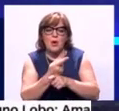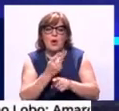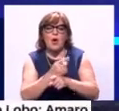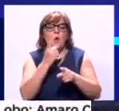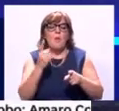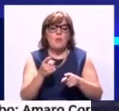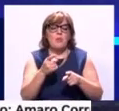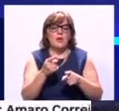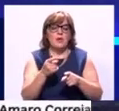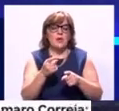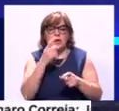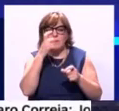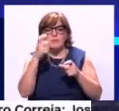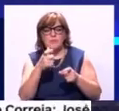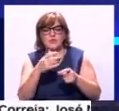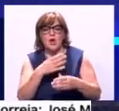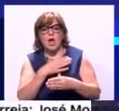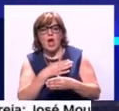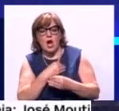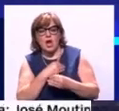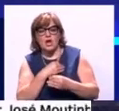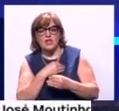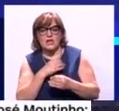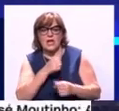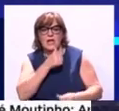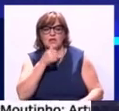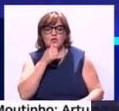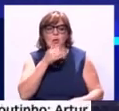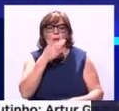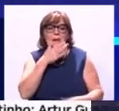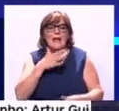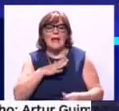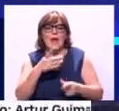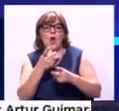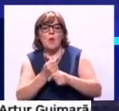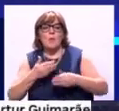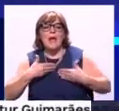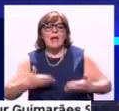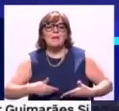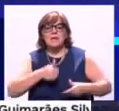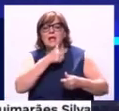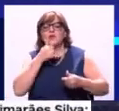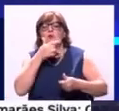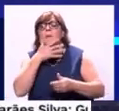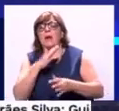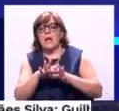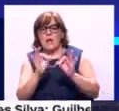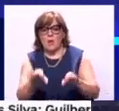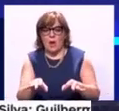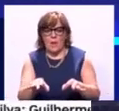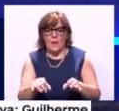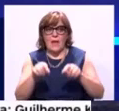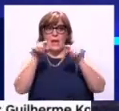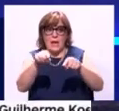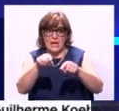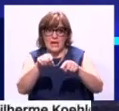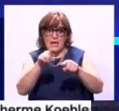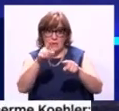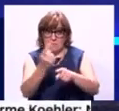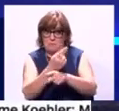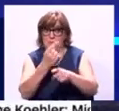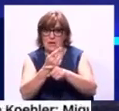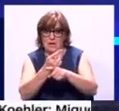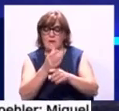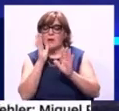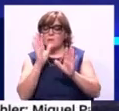Porque aquelas pessoas até gostam, vão gostar daquela equipa, a nossa azul e branca, e vão querer comprar uma camisola azul e branca. É aí que, nesses